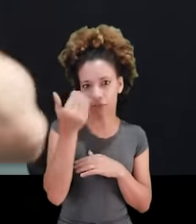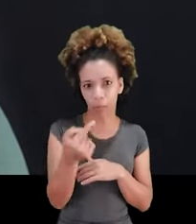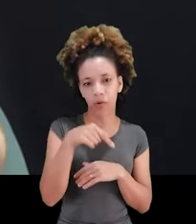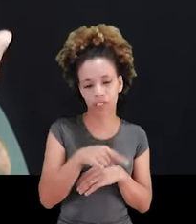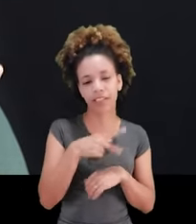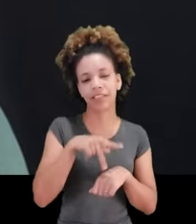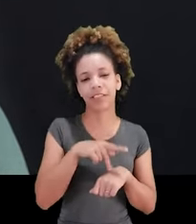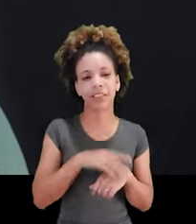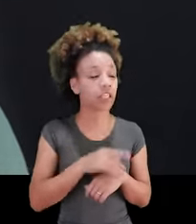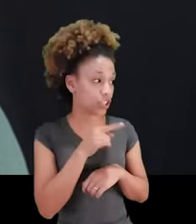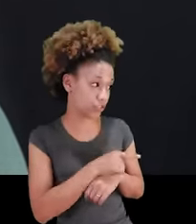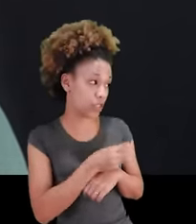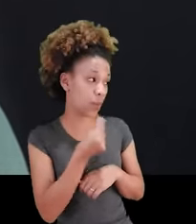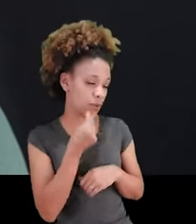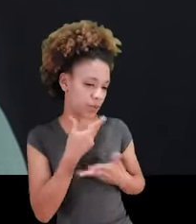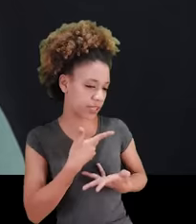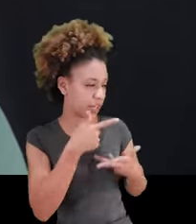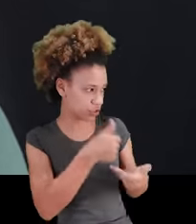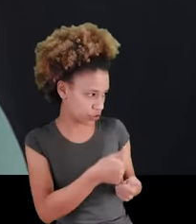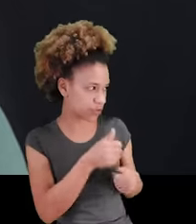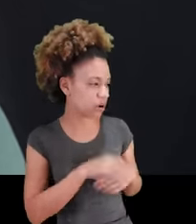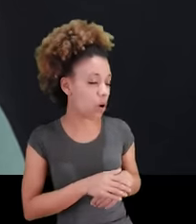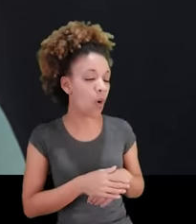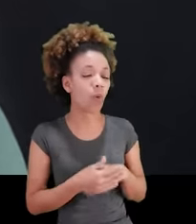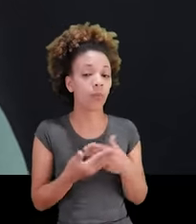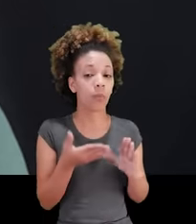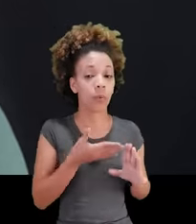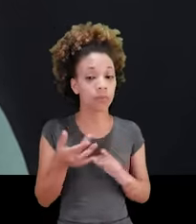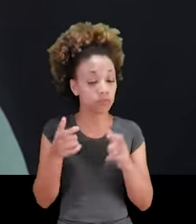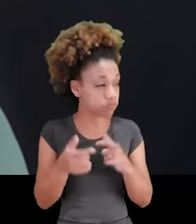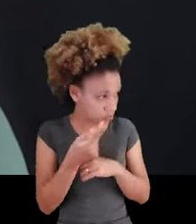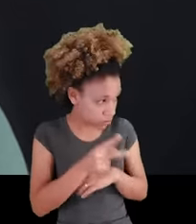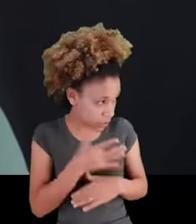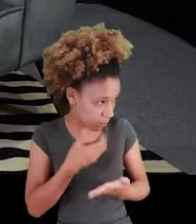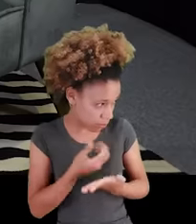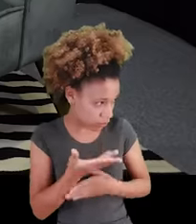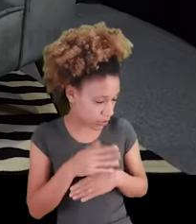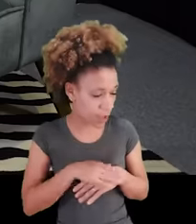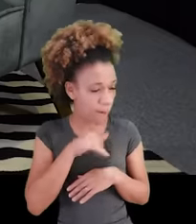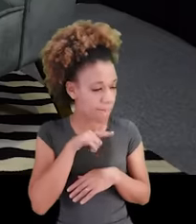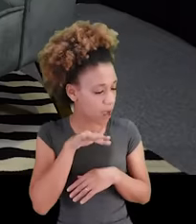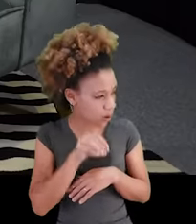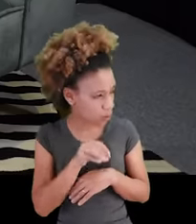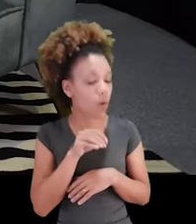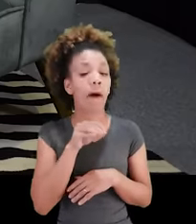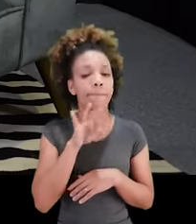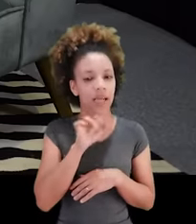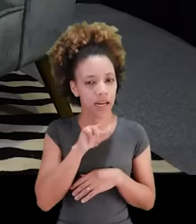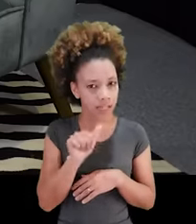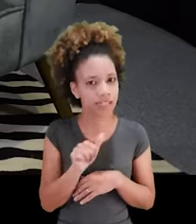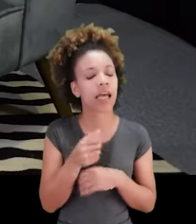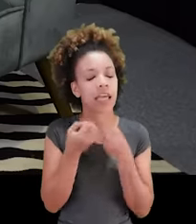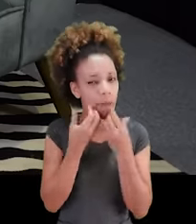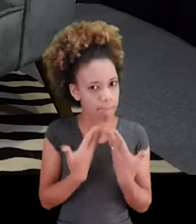coisa toda e você me deu a oportunidade, você me cedeu um espaço no teu podcast, Maluco Beleza, que eu recomendo vocês assistirem, que é